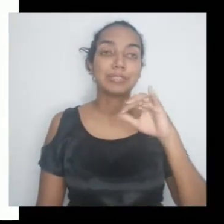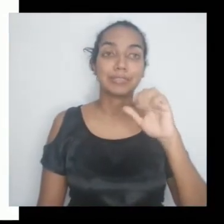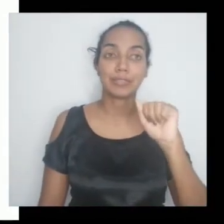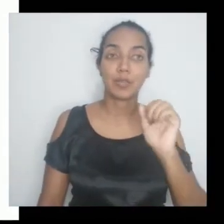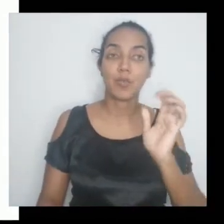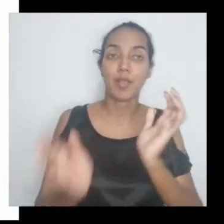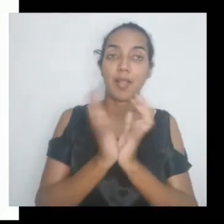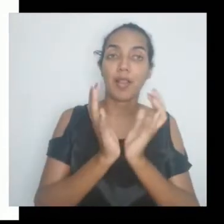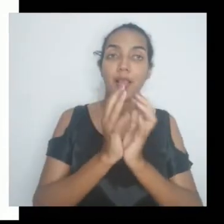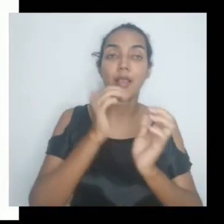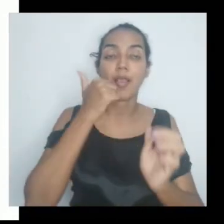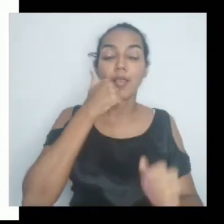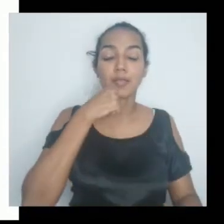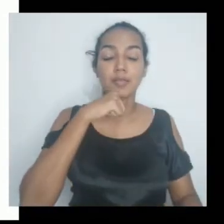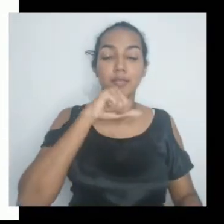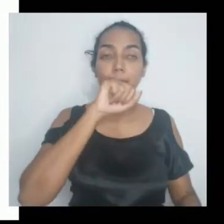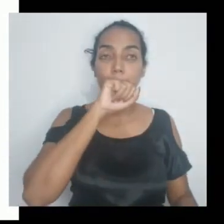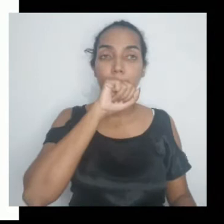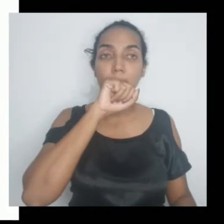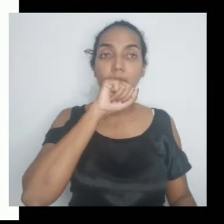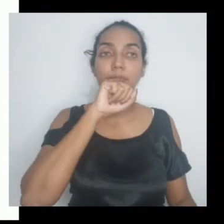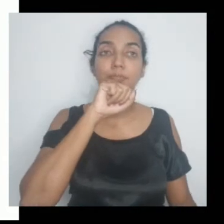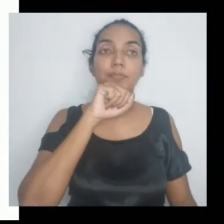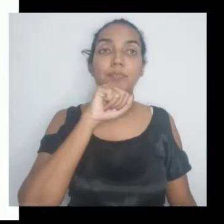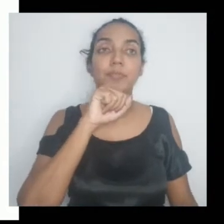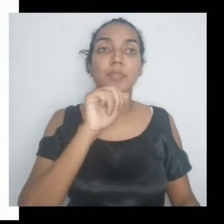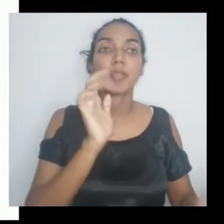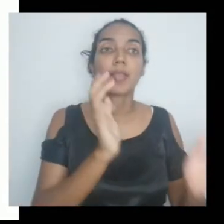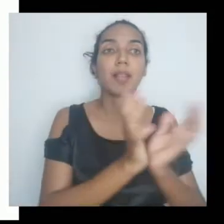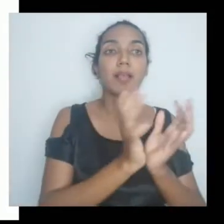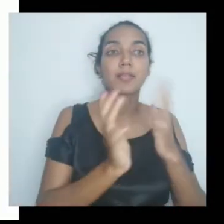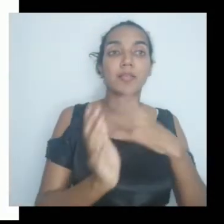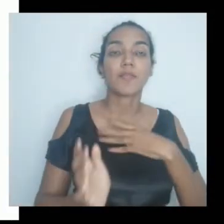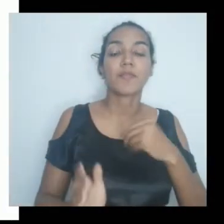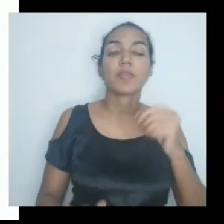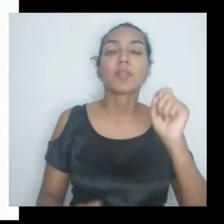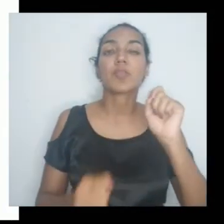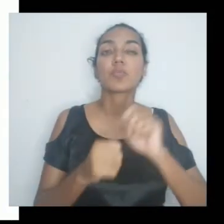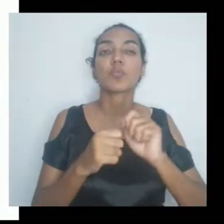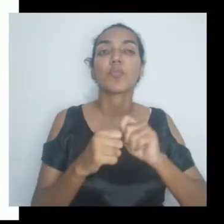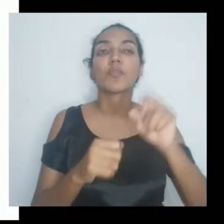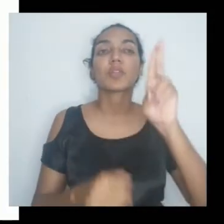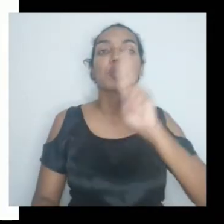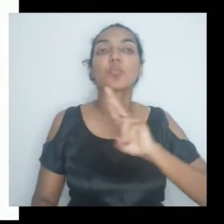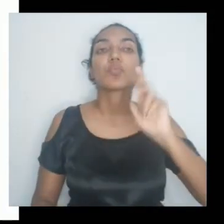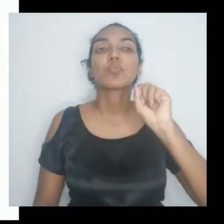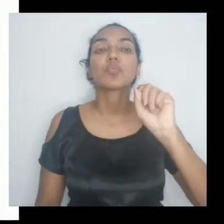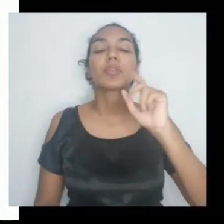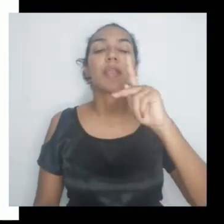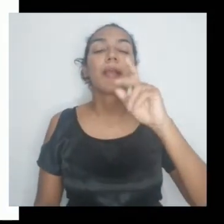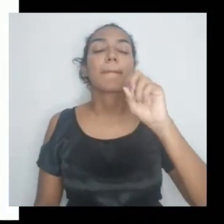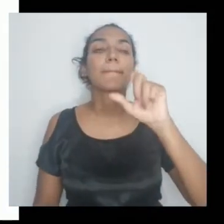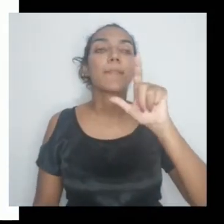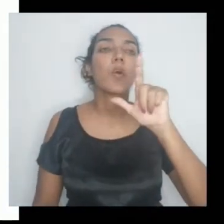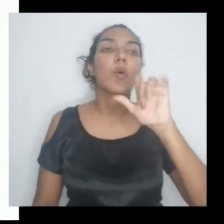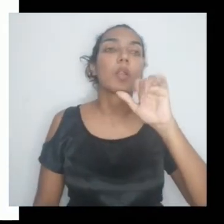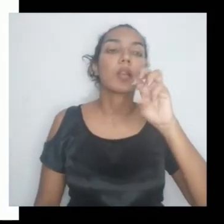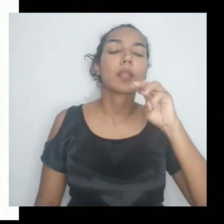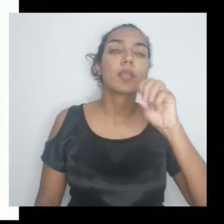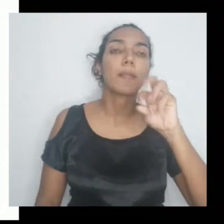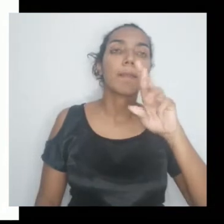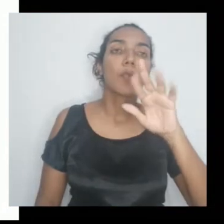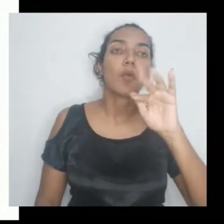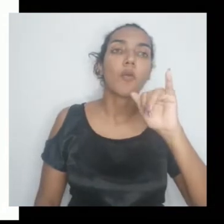new, classe filha. E aqui eu estou fazendo uso de polimorfismo. Vejam que esse cara é do subtipo da classe